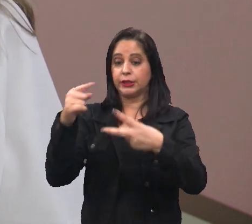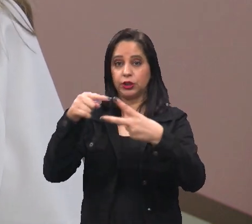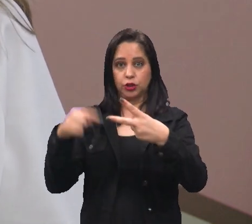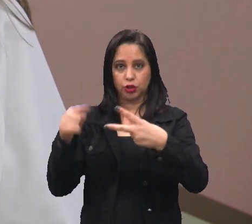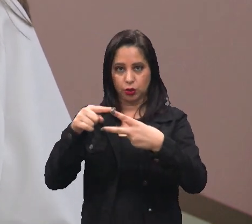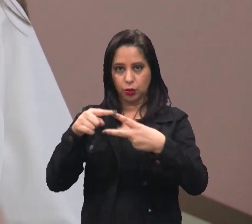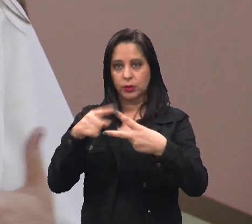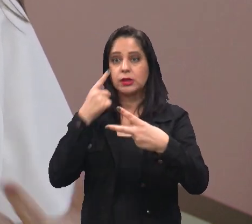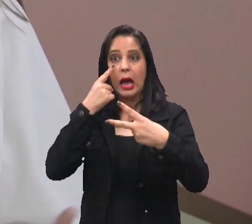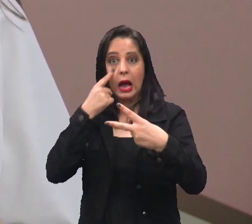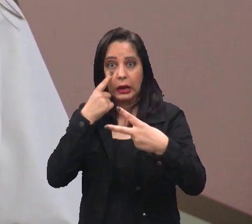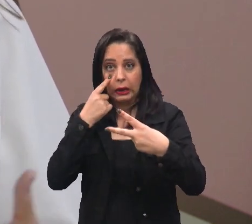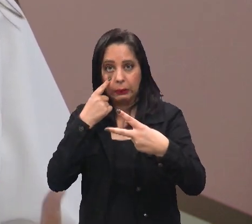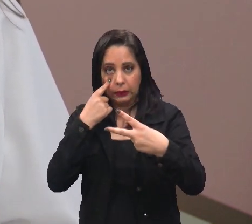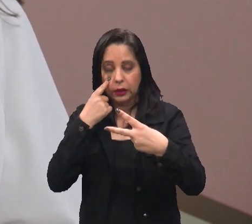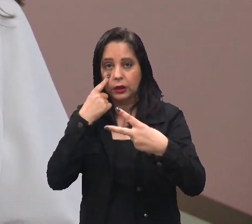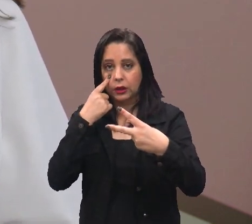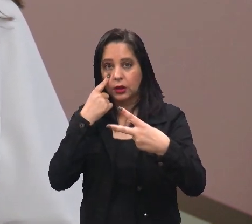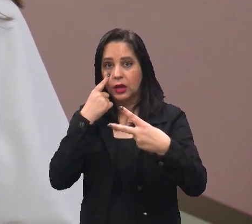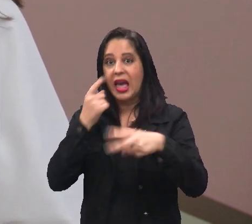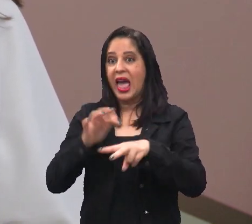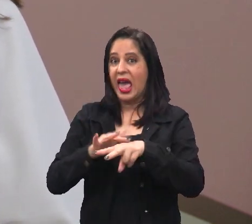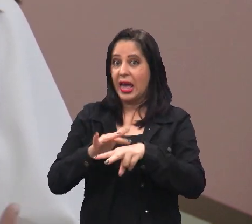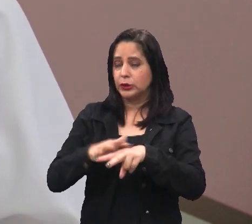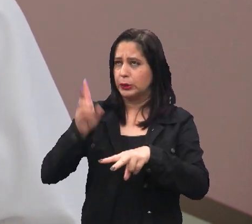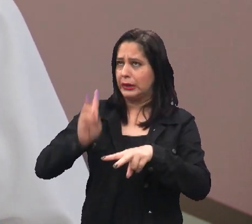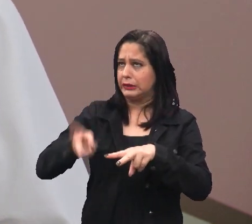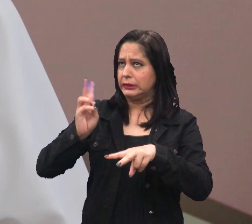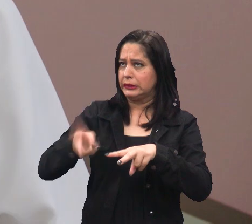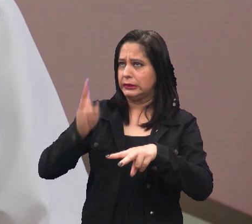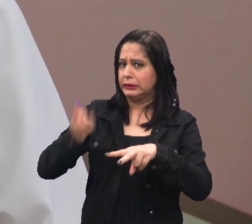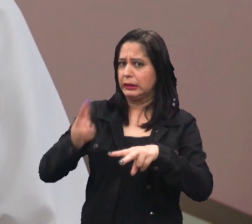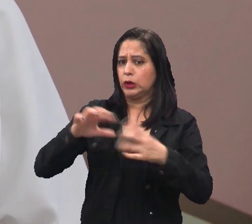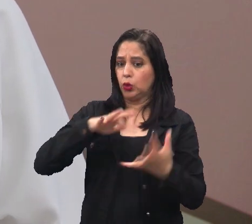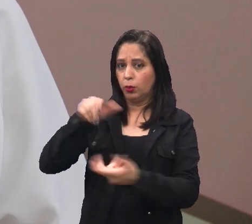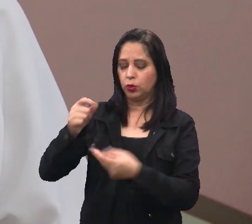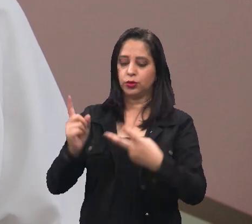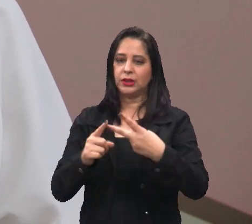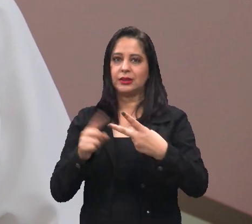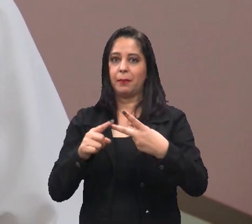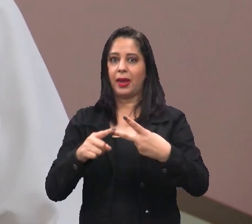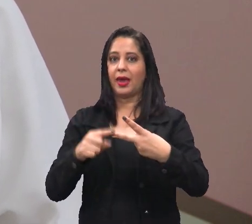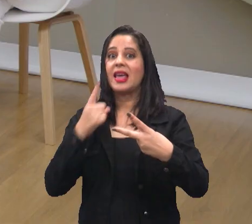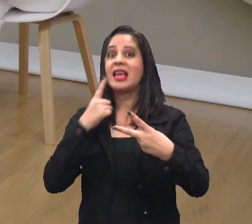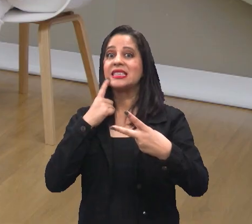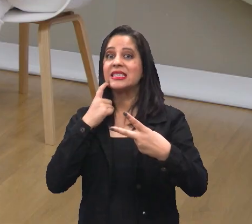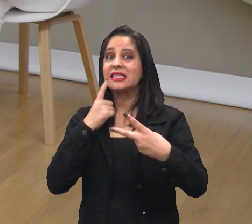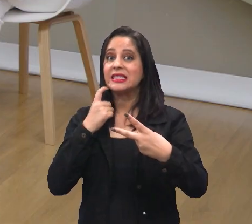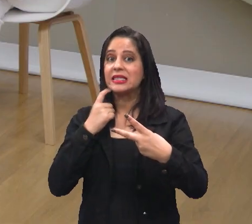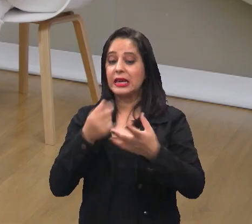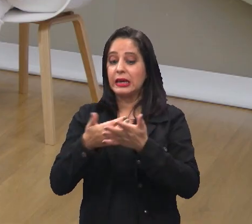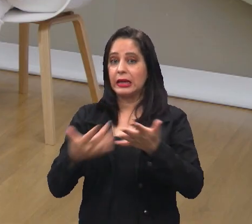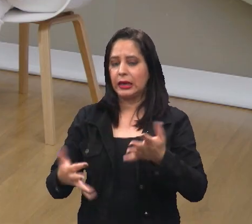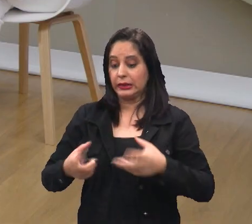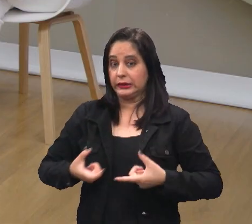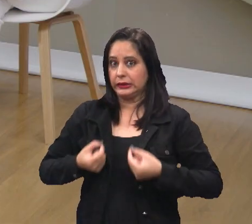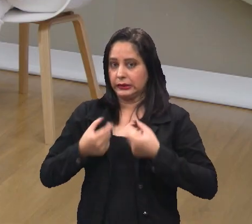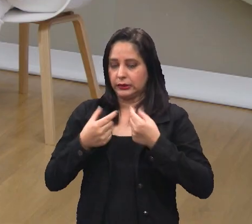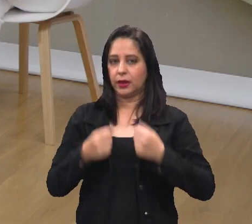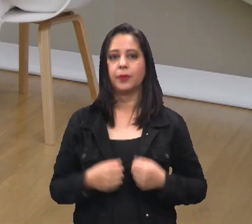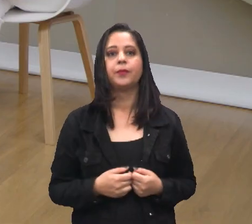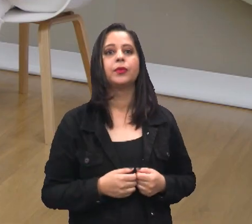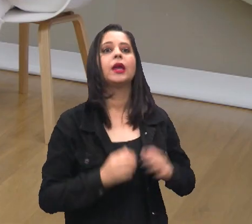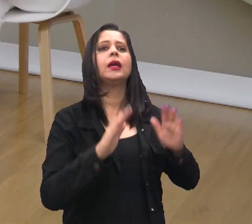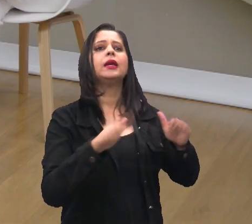a anemia, que é uma das doenças mais prevalentes do mundo, e da leucemia. É nós que agradecemos, doutora. Doutora, então vamos começar